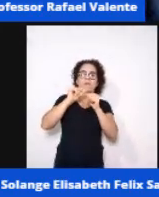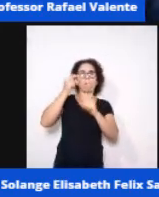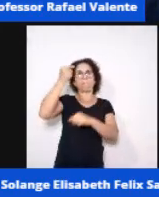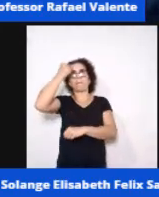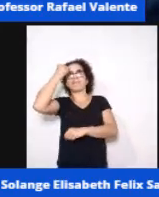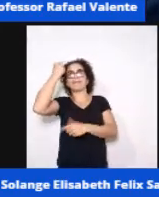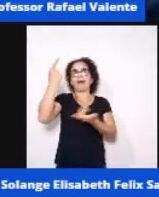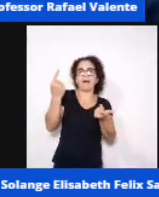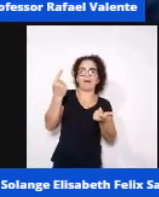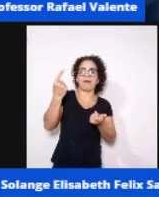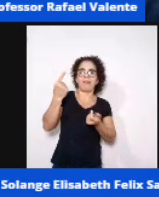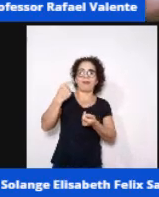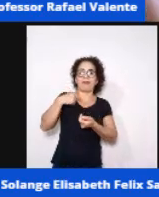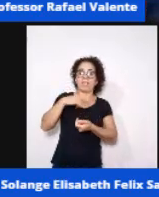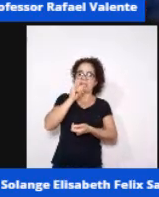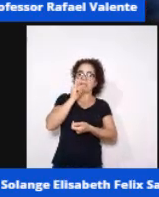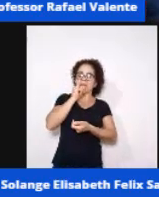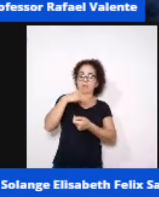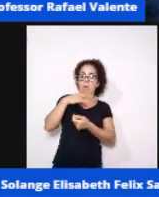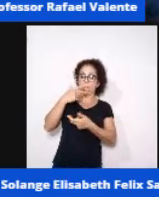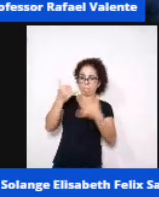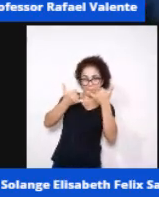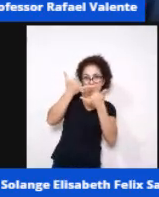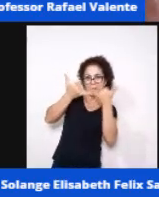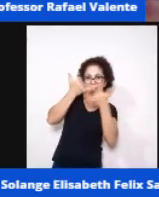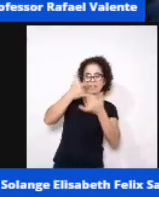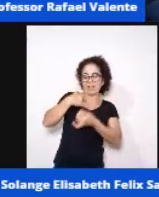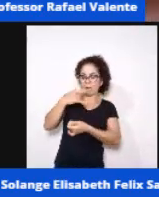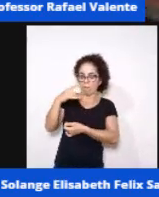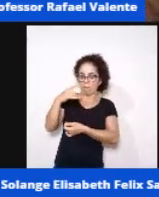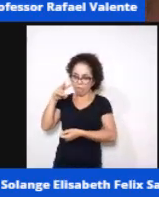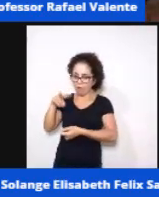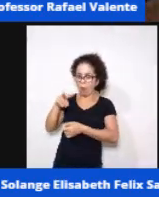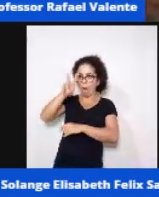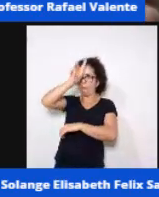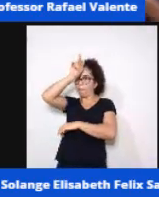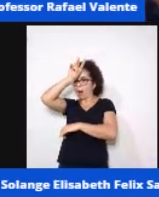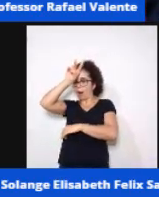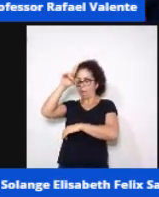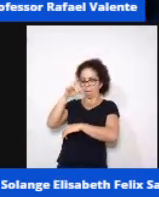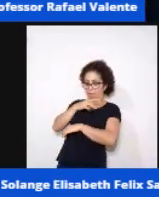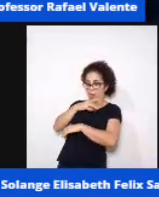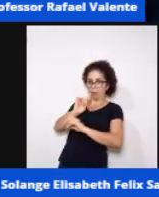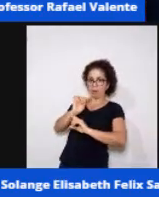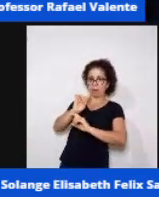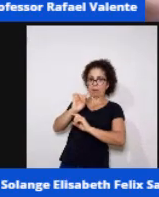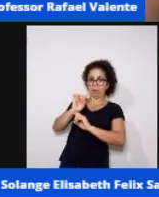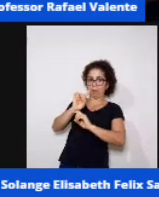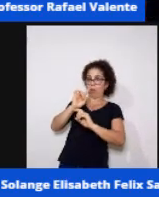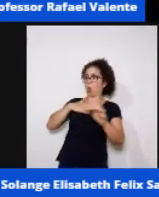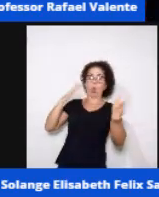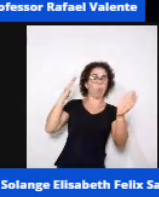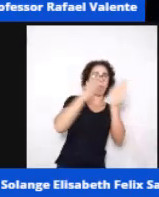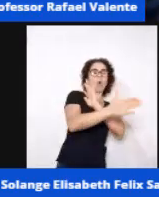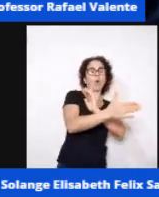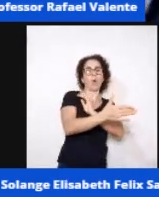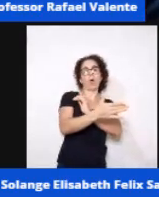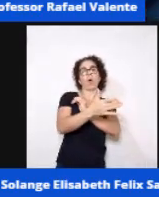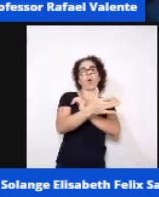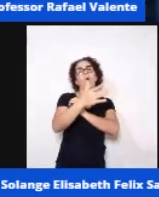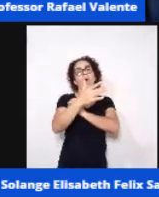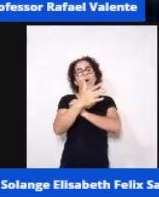ver uma barata na minha casa, ou um rato, eu não vou ficar com medo. Eu deixo a minha casa para eles e vou embora. Mas eu não vou,